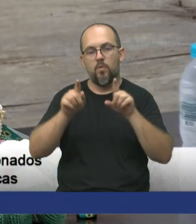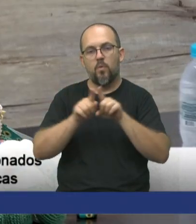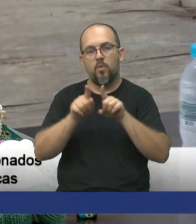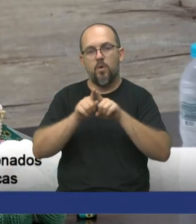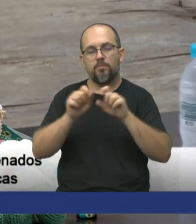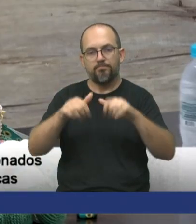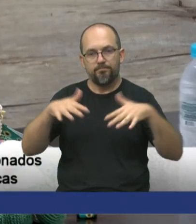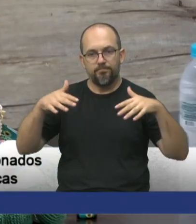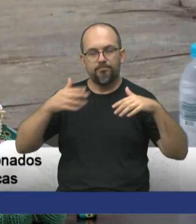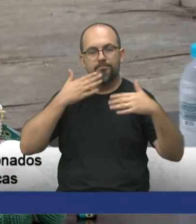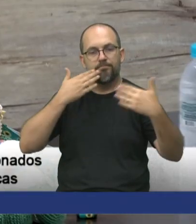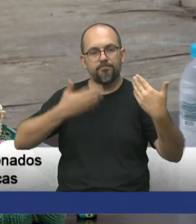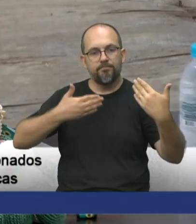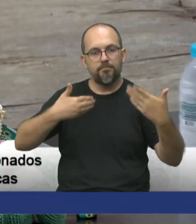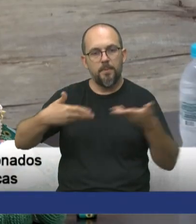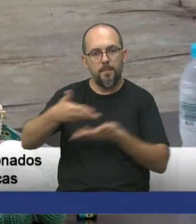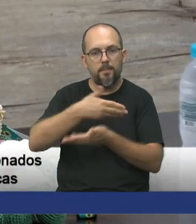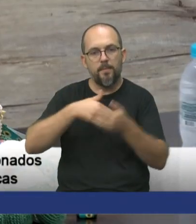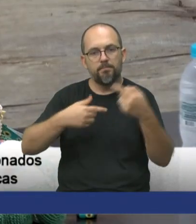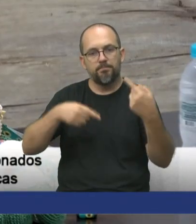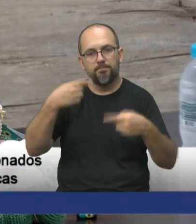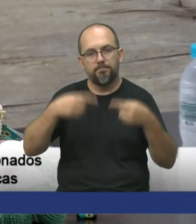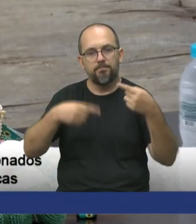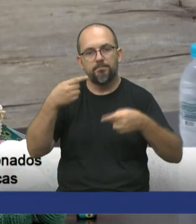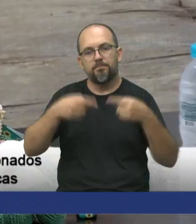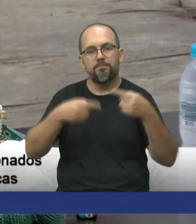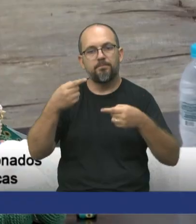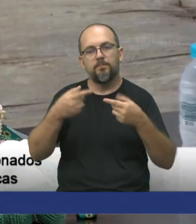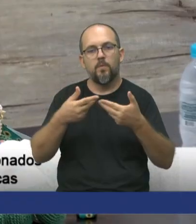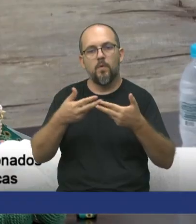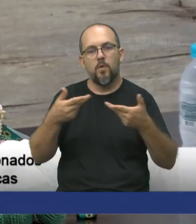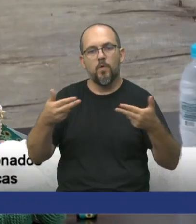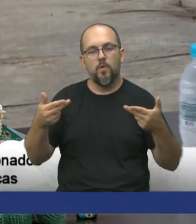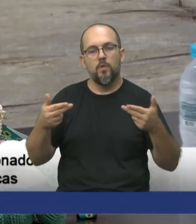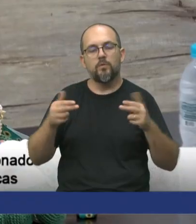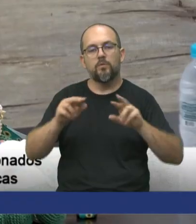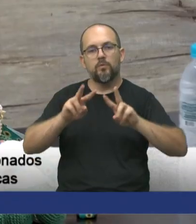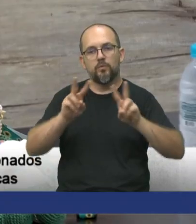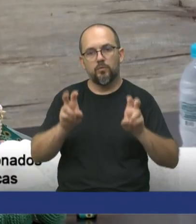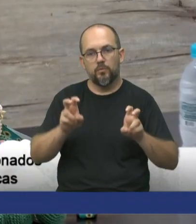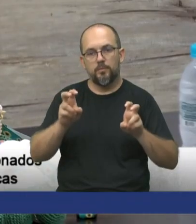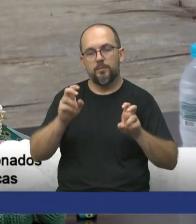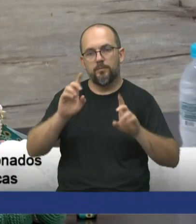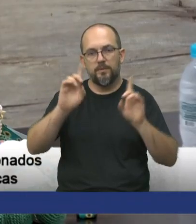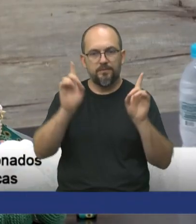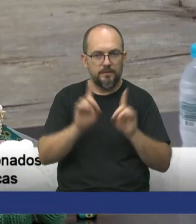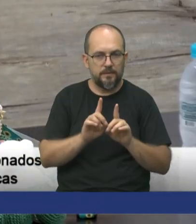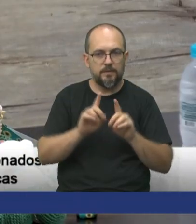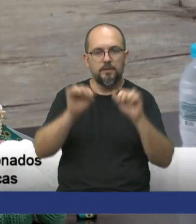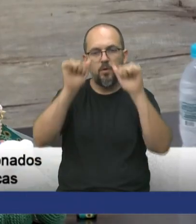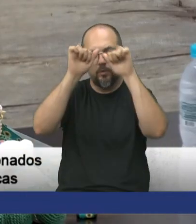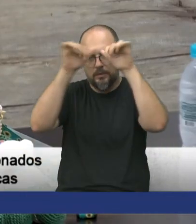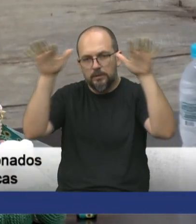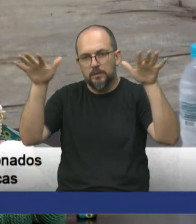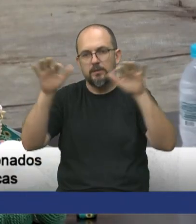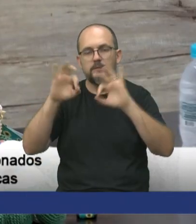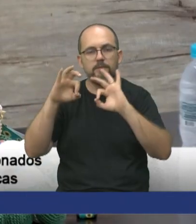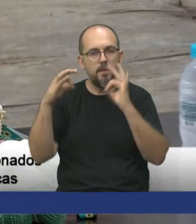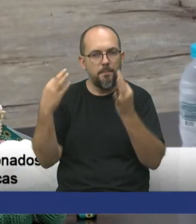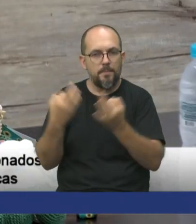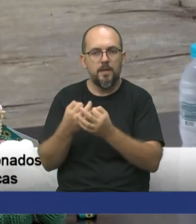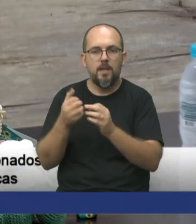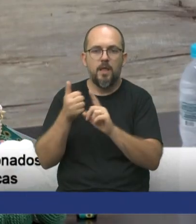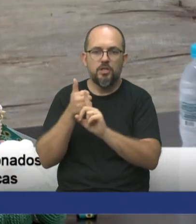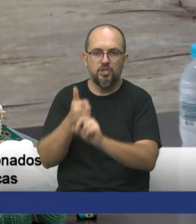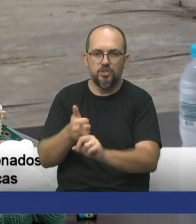às pessoas com deficiência, especialmente as pessoas com transtornos do espectro autista, as famílias atípicas. Nós